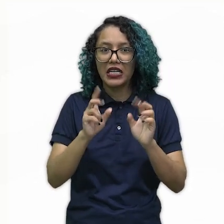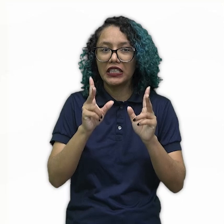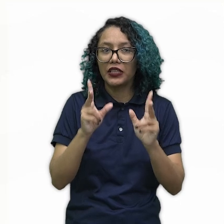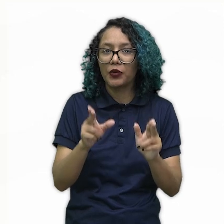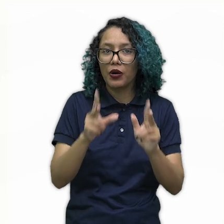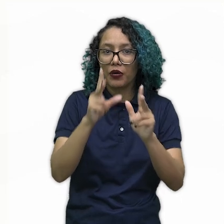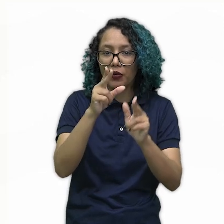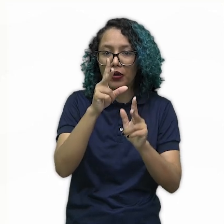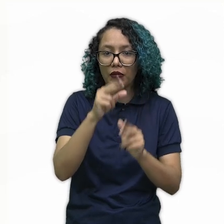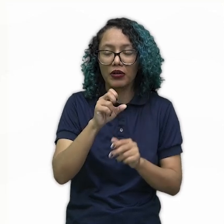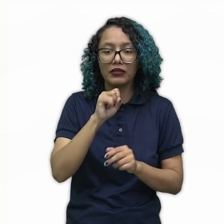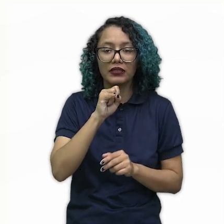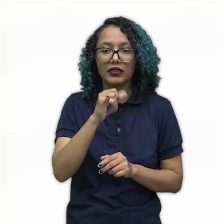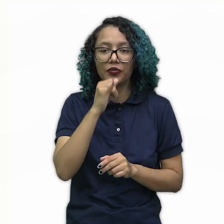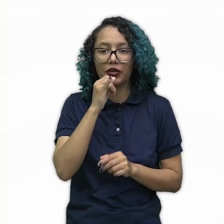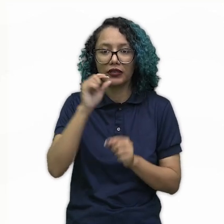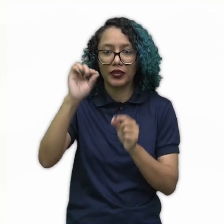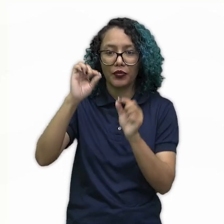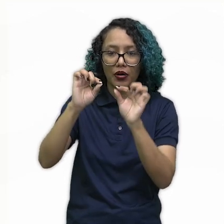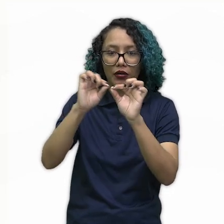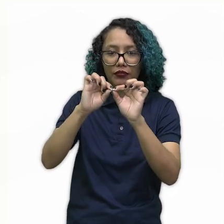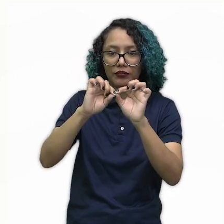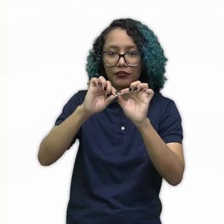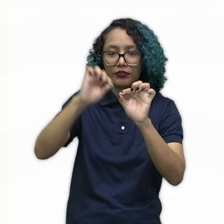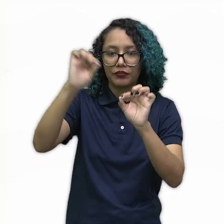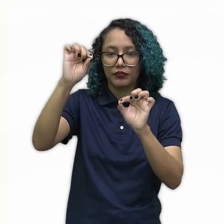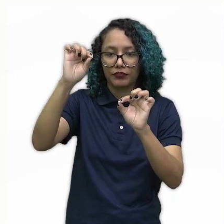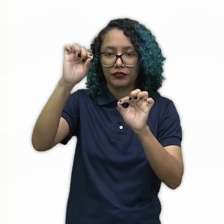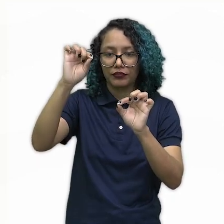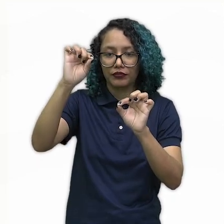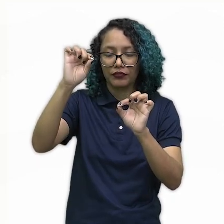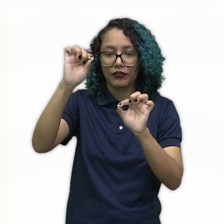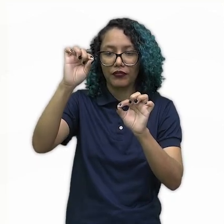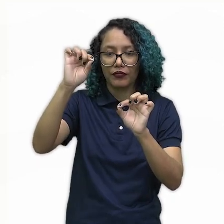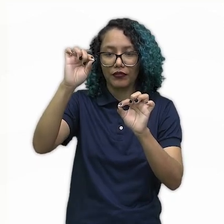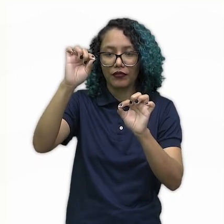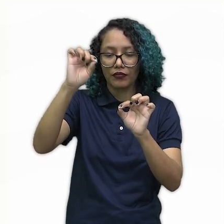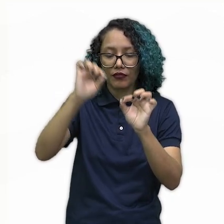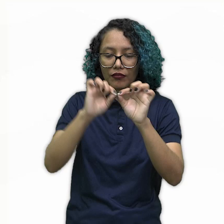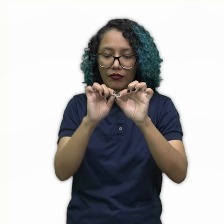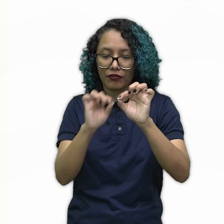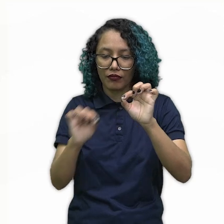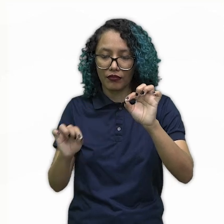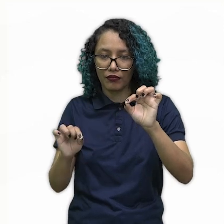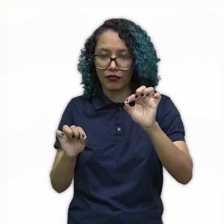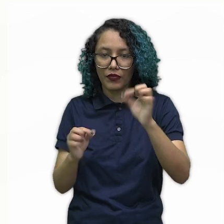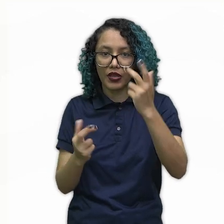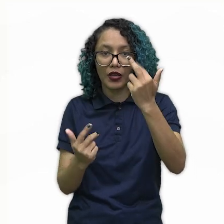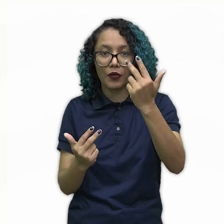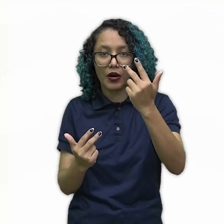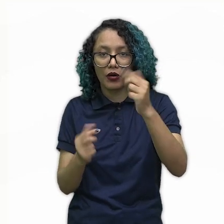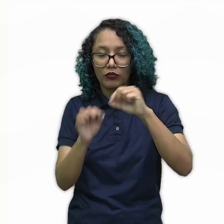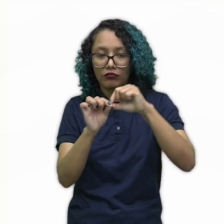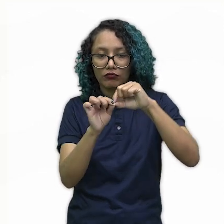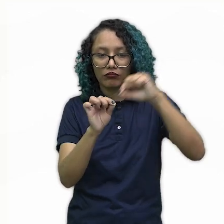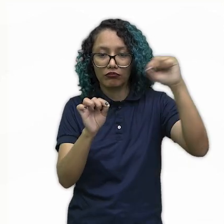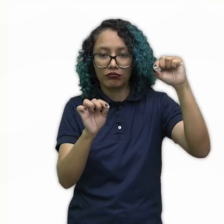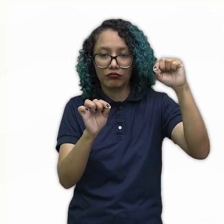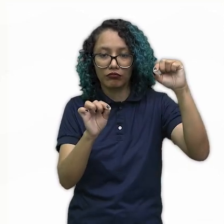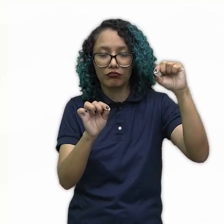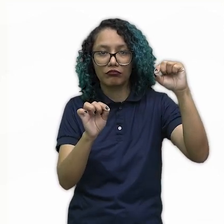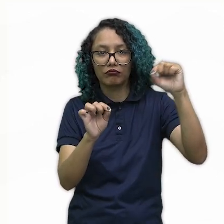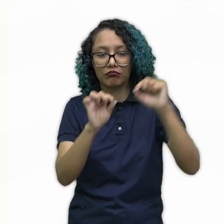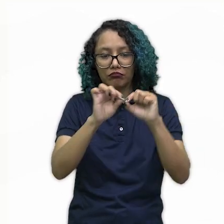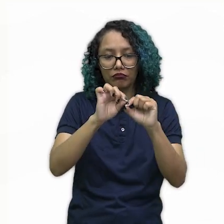Se eu pegar a medida daqui para o centro, será igual a daqui para o centro. Vai ser igual a